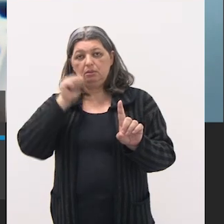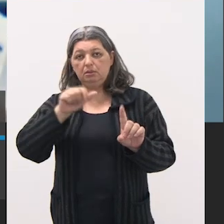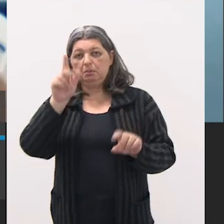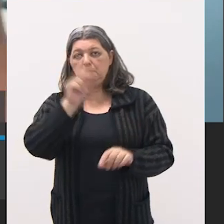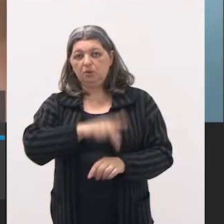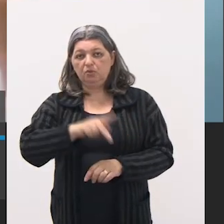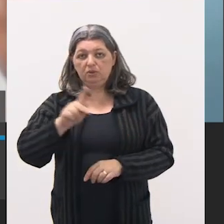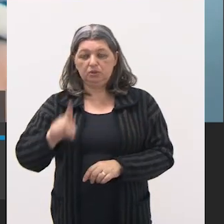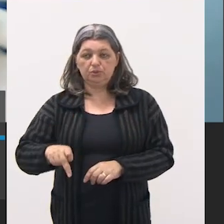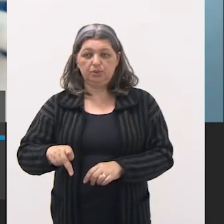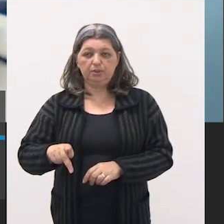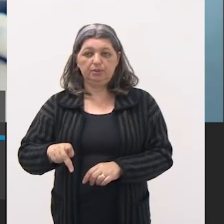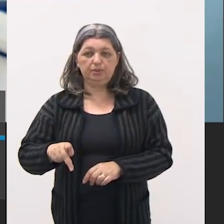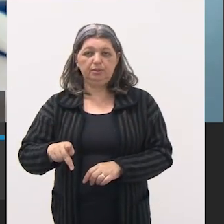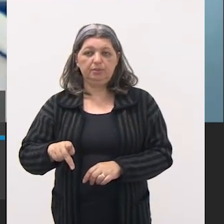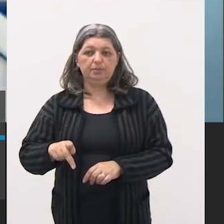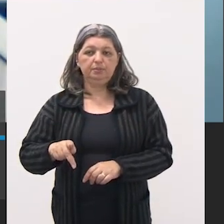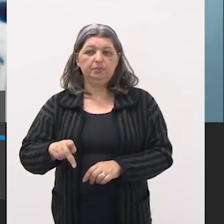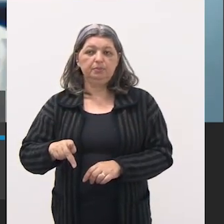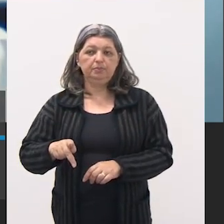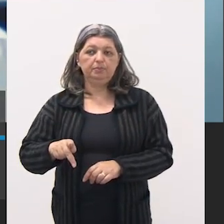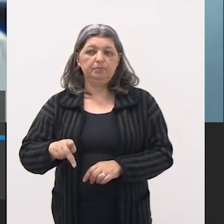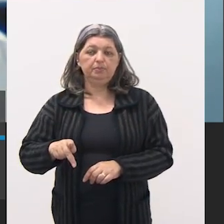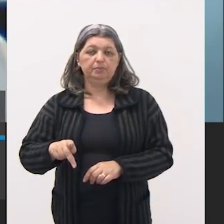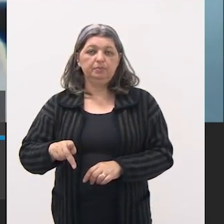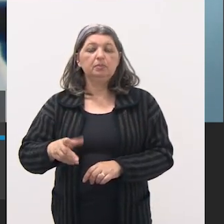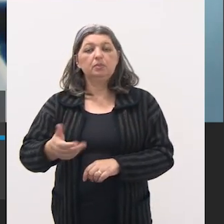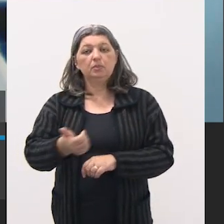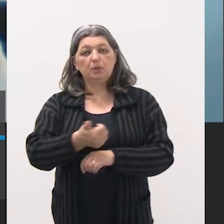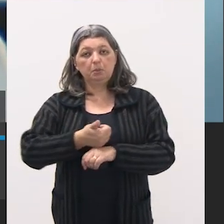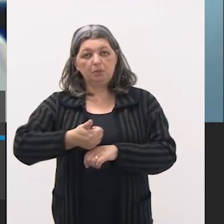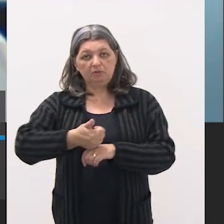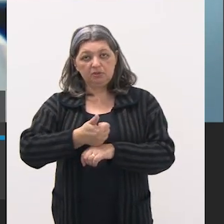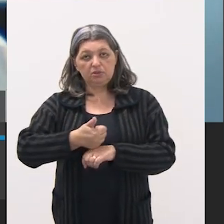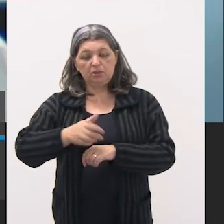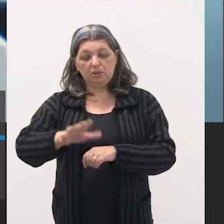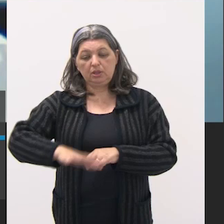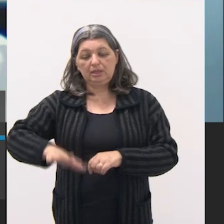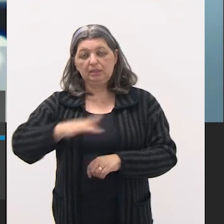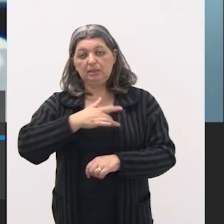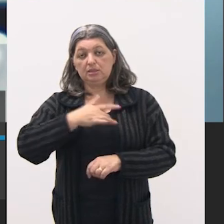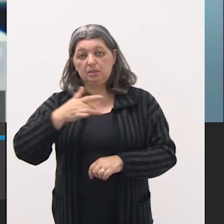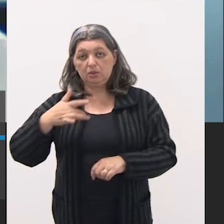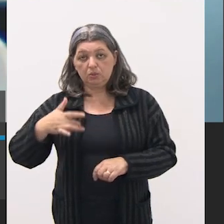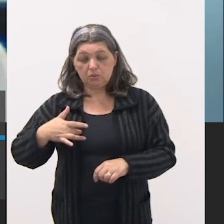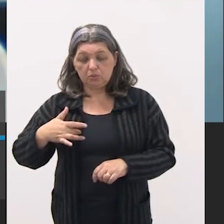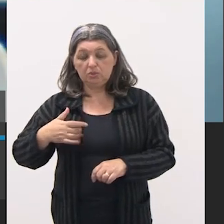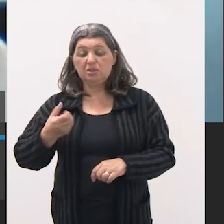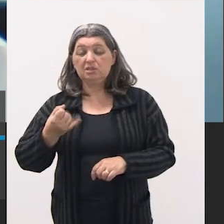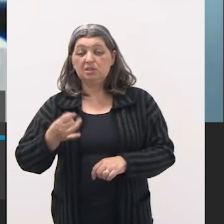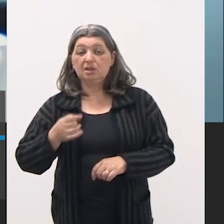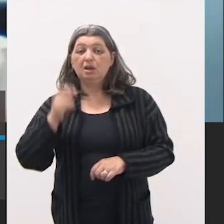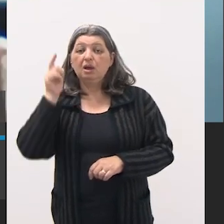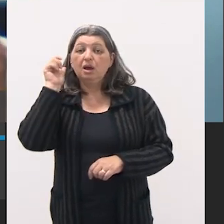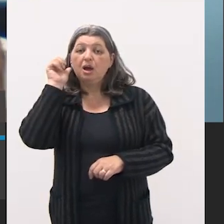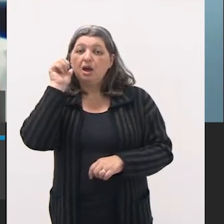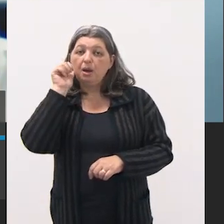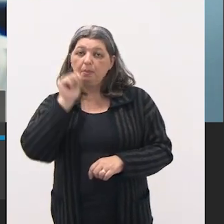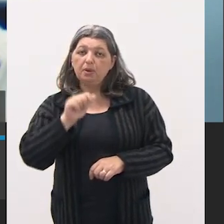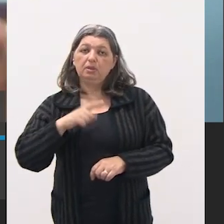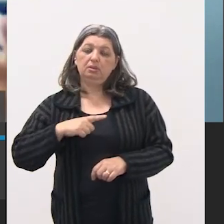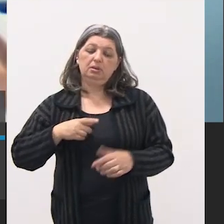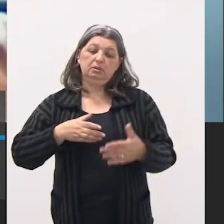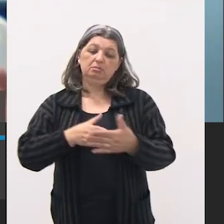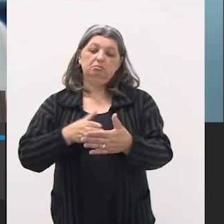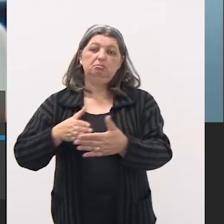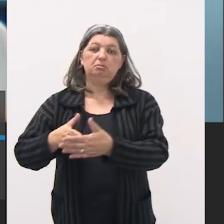o papel da profissional de saúde. Então, se essa mulher tem dificuldade, se ela é vista